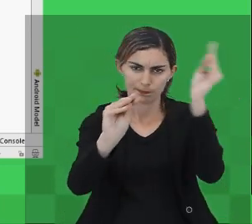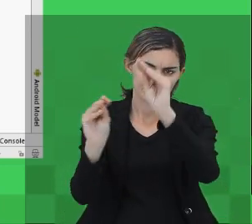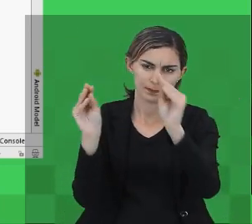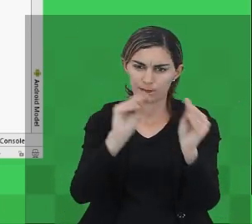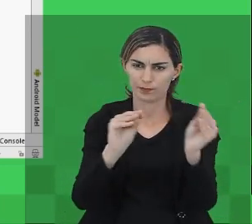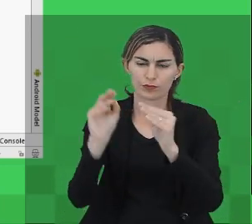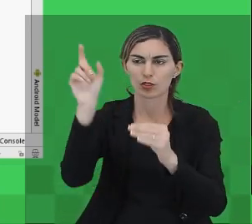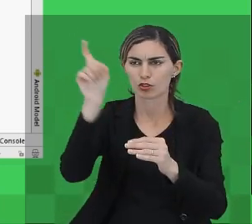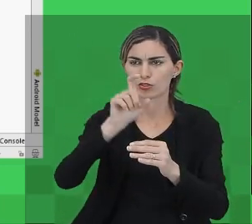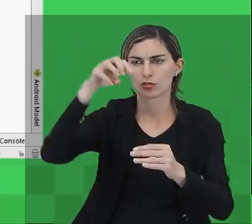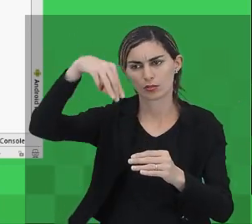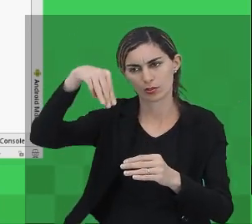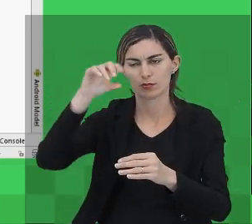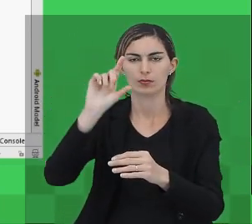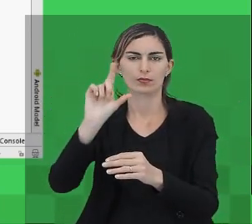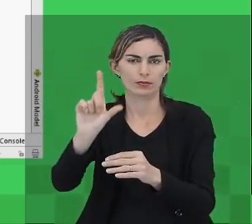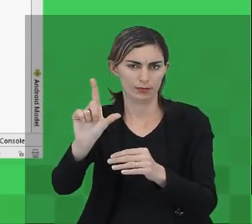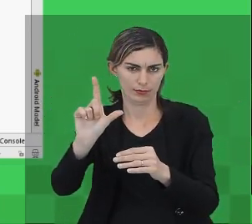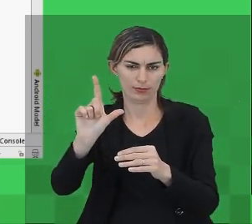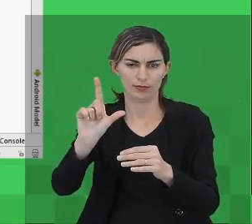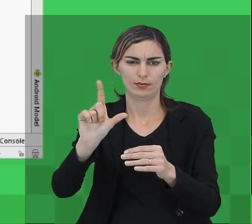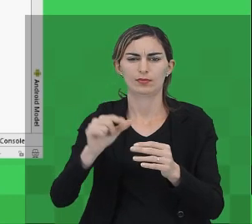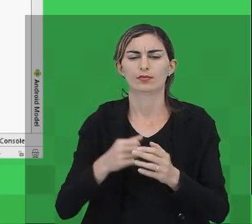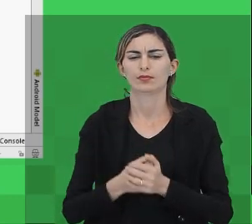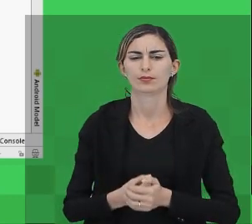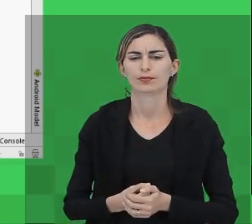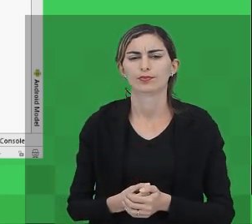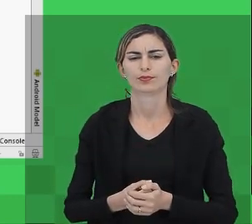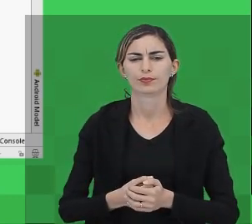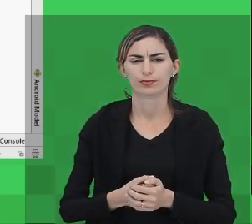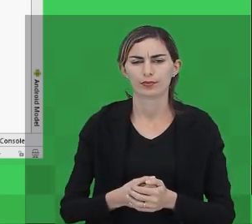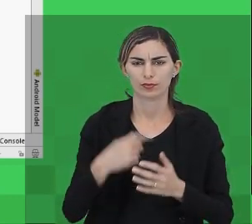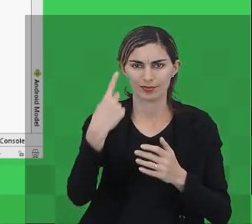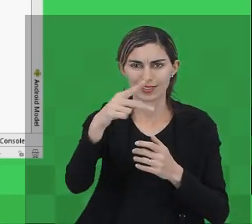definida, configurada por um XML.